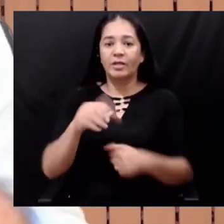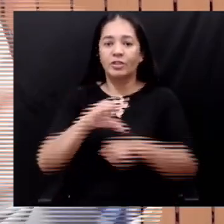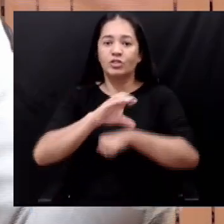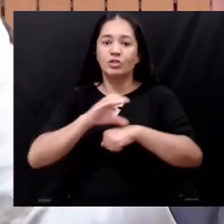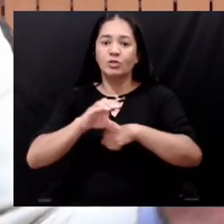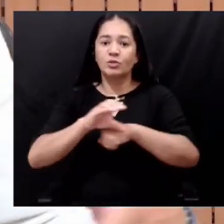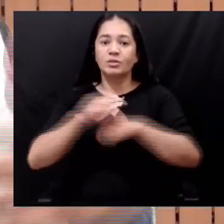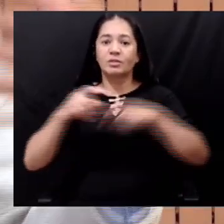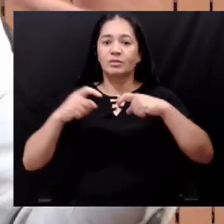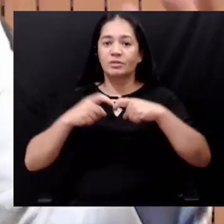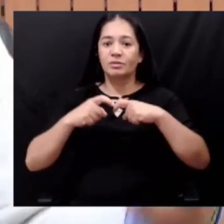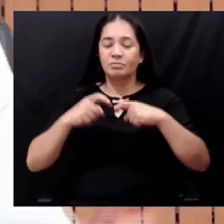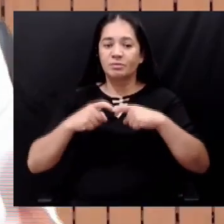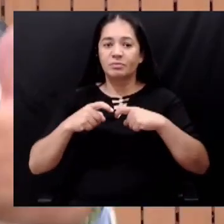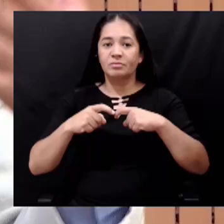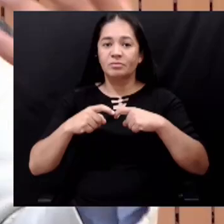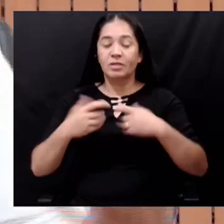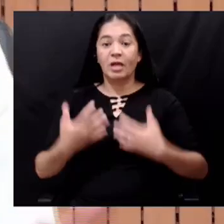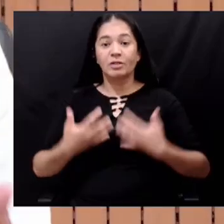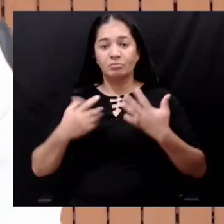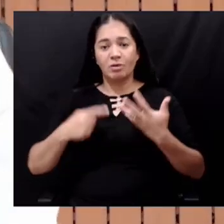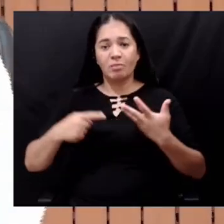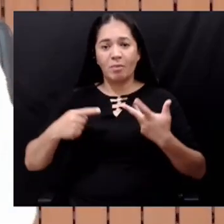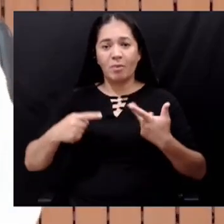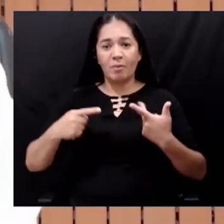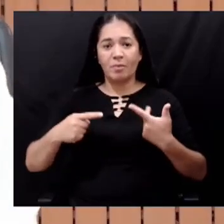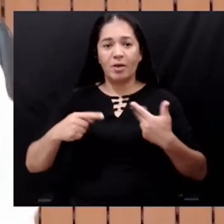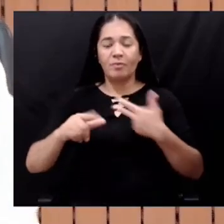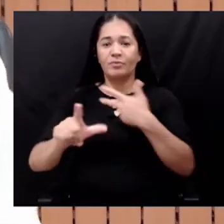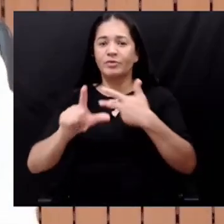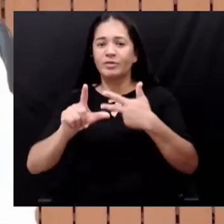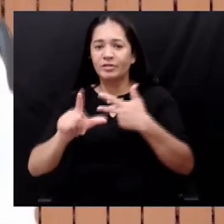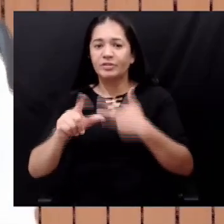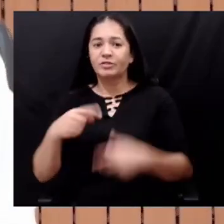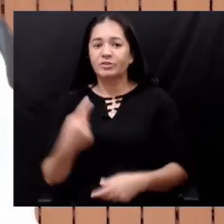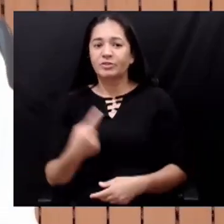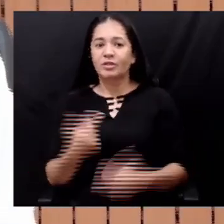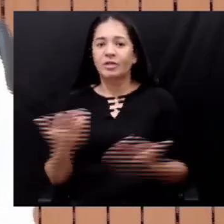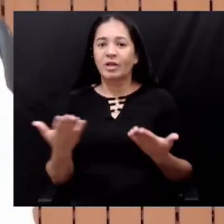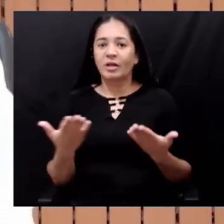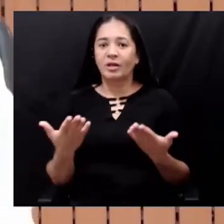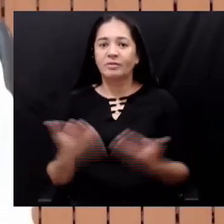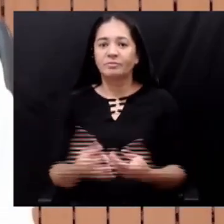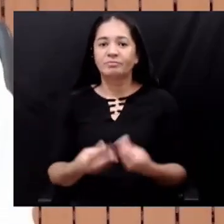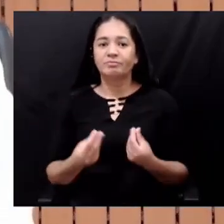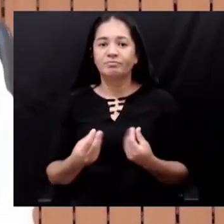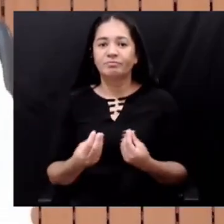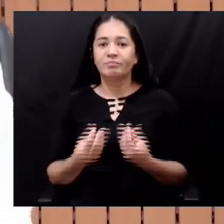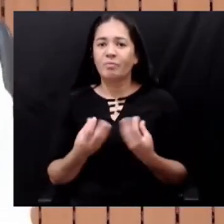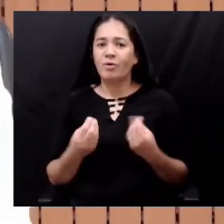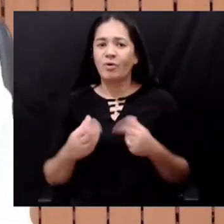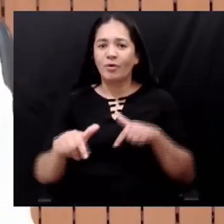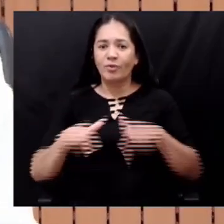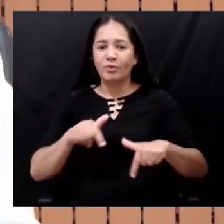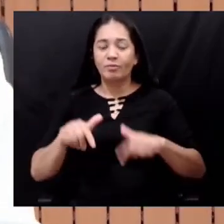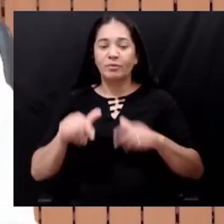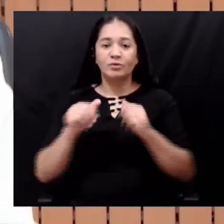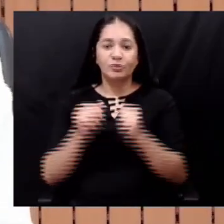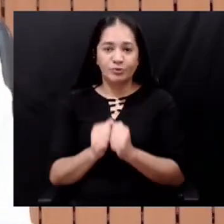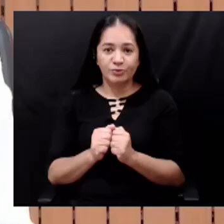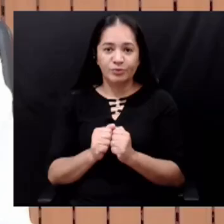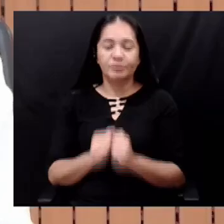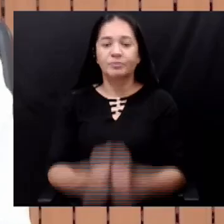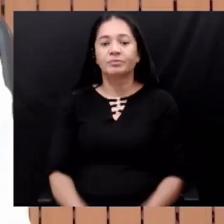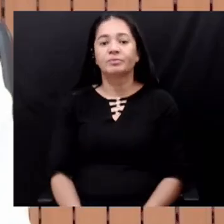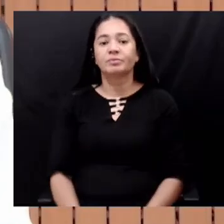E as surpresas que aparecem no legislativo, que nós estamos assim tendo muito trabalho com ele, muito trabalho,